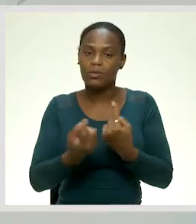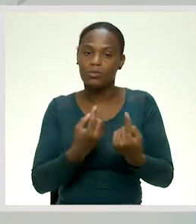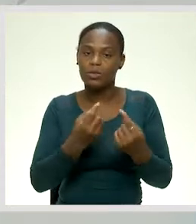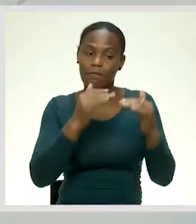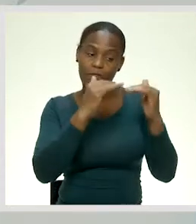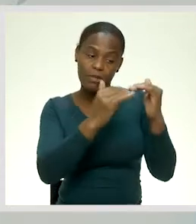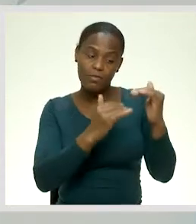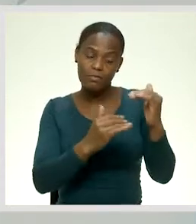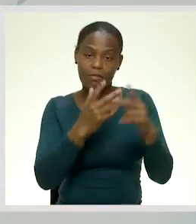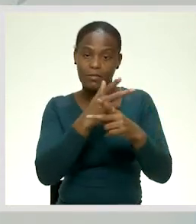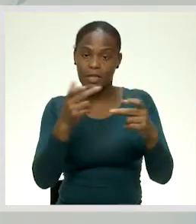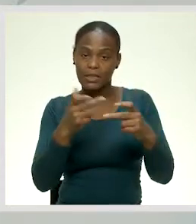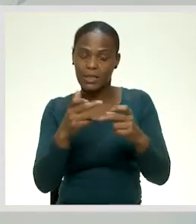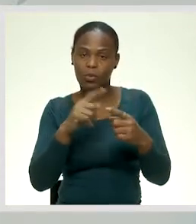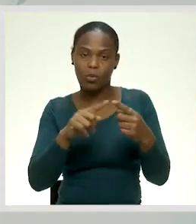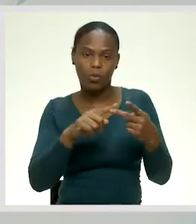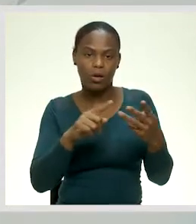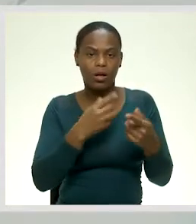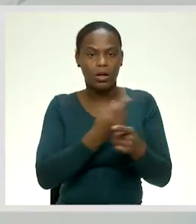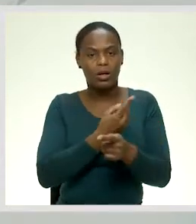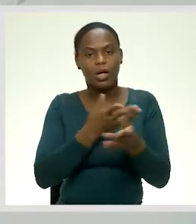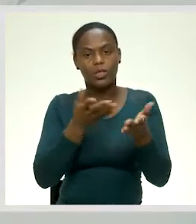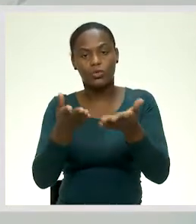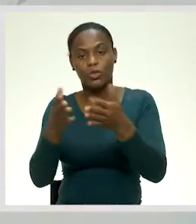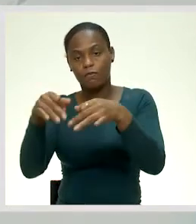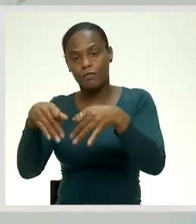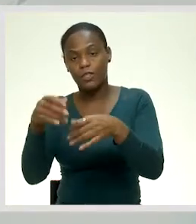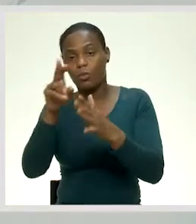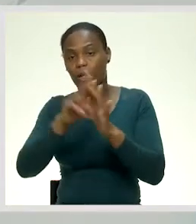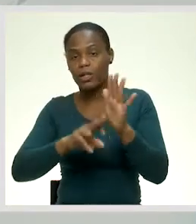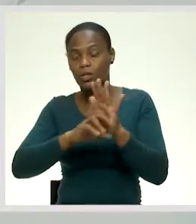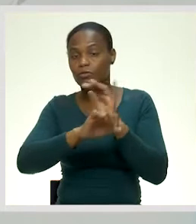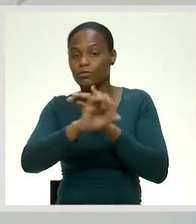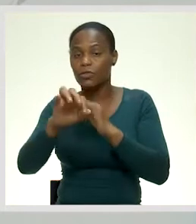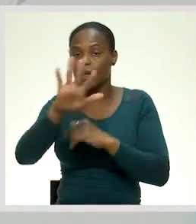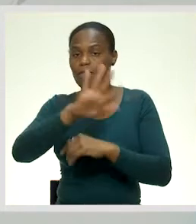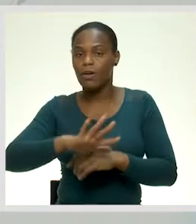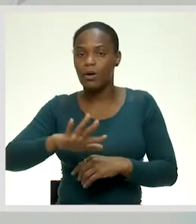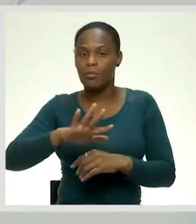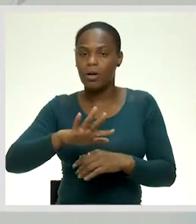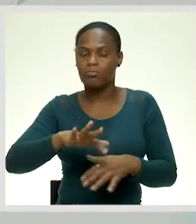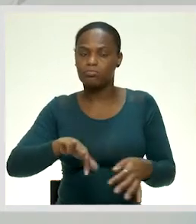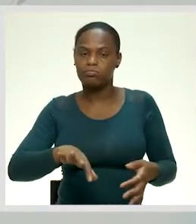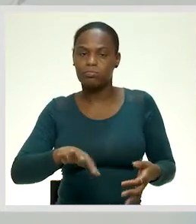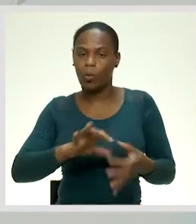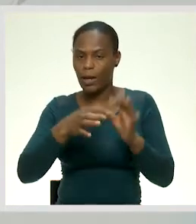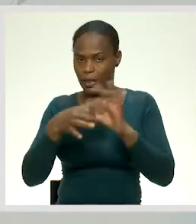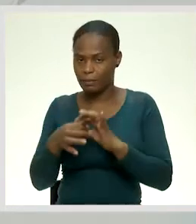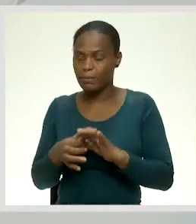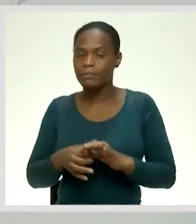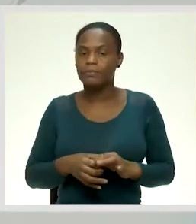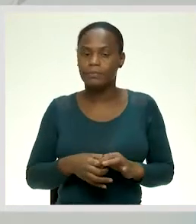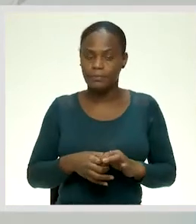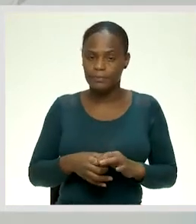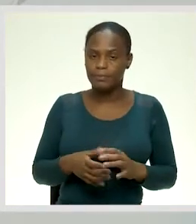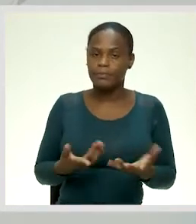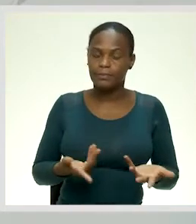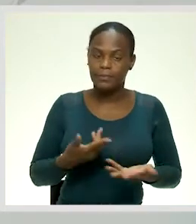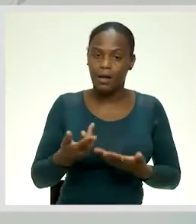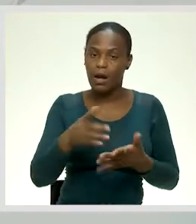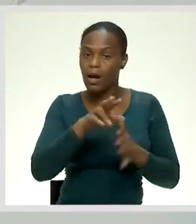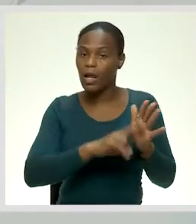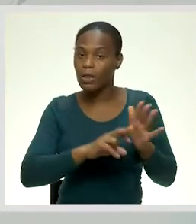que ajudem a fechar, digamos assim, o seu relatório de uma forma muito coerente. O relatório, quando